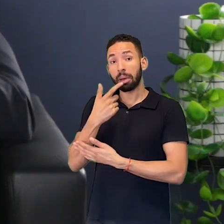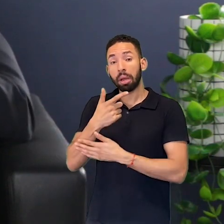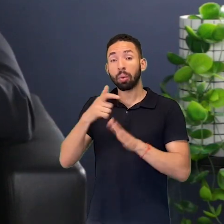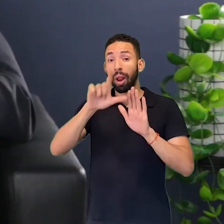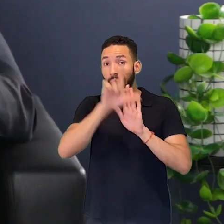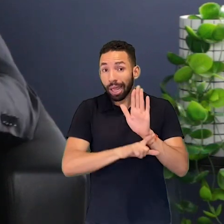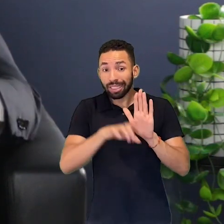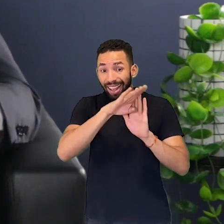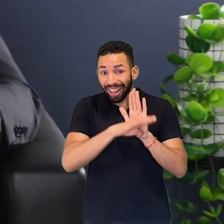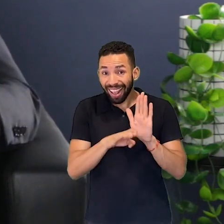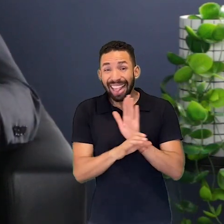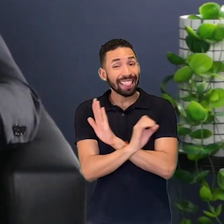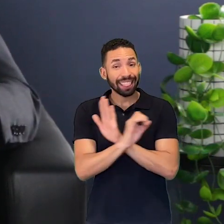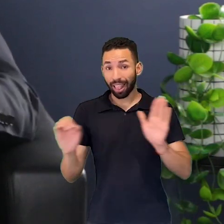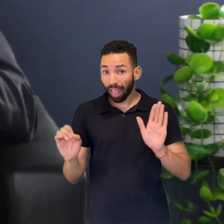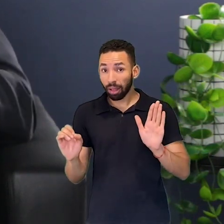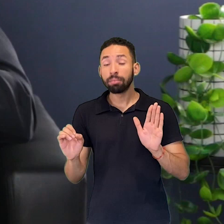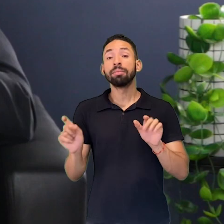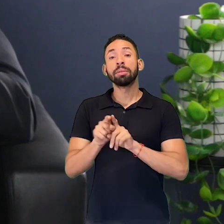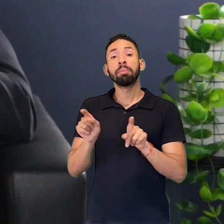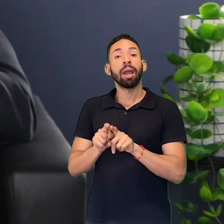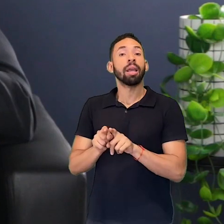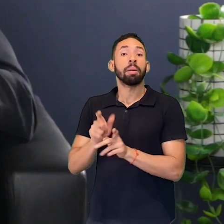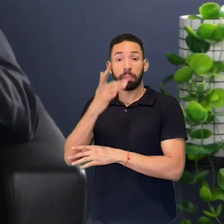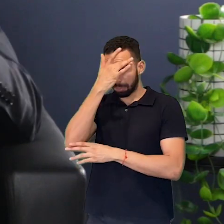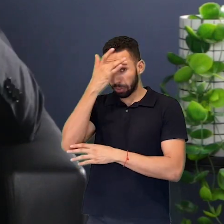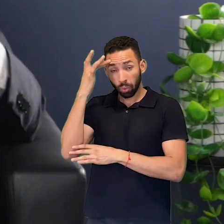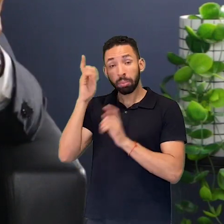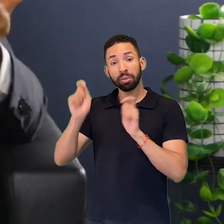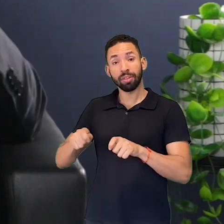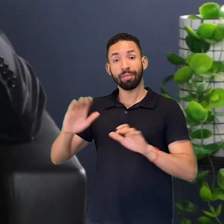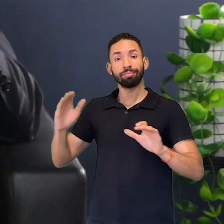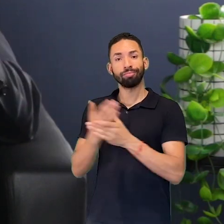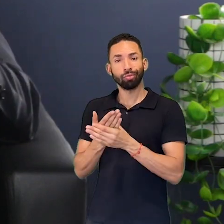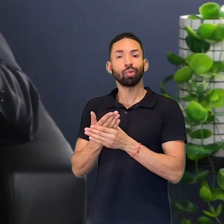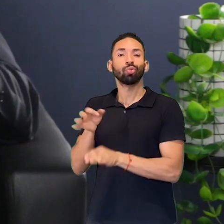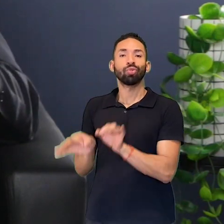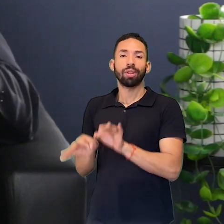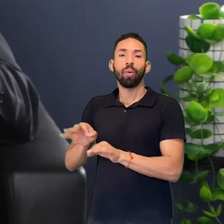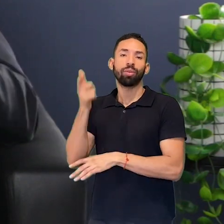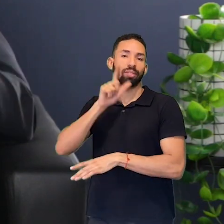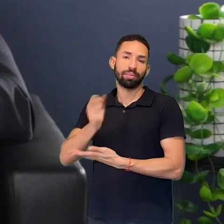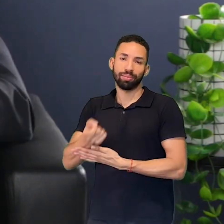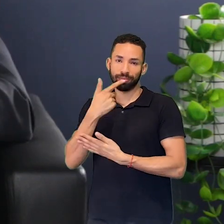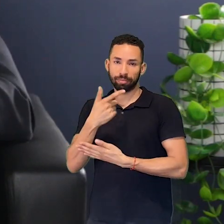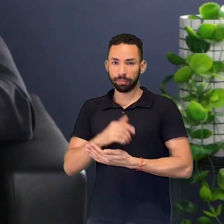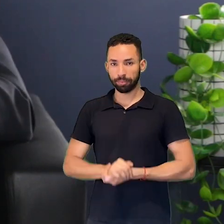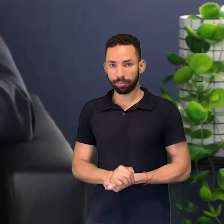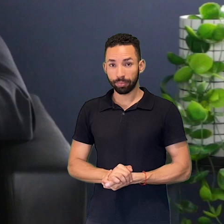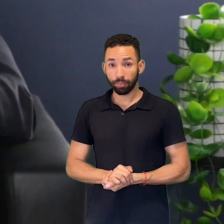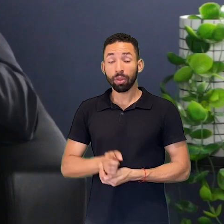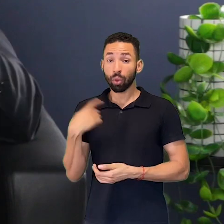medicamento não está previsto em nenhuma dessas listas e mesmo assim se poderia entrar com uma ação judicial e conseguir